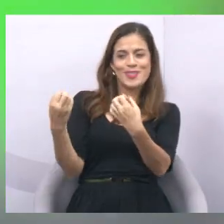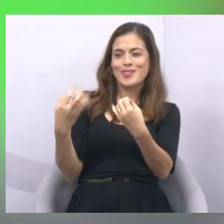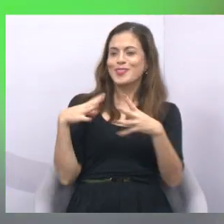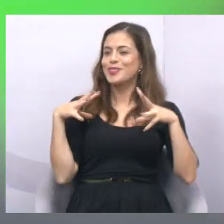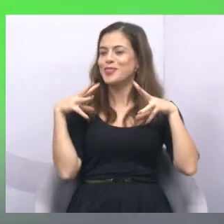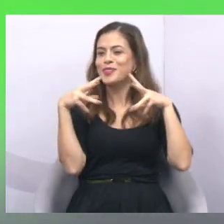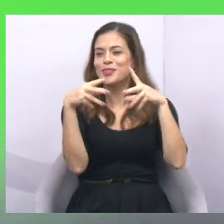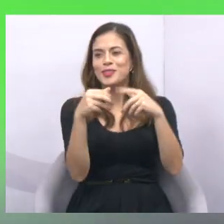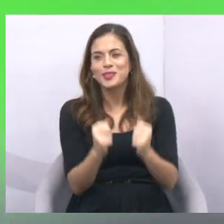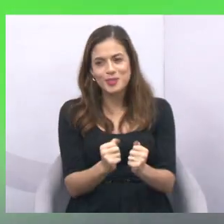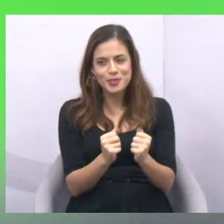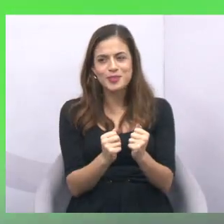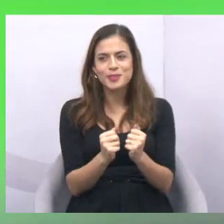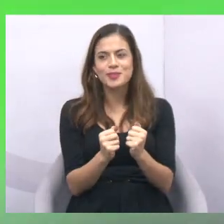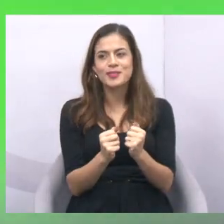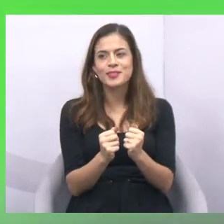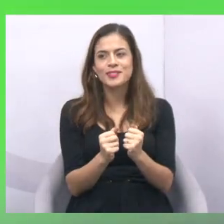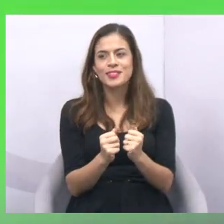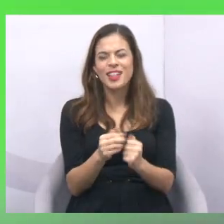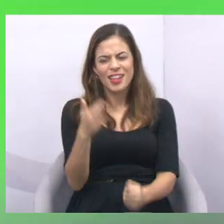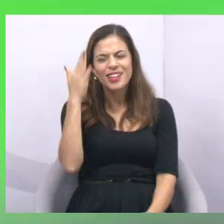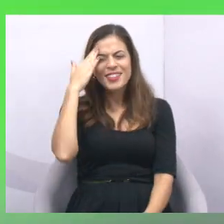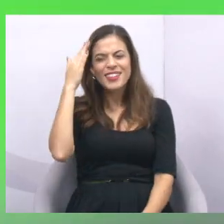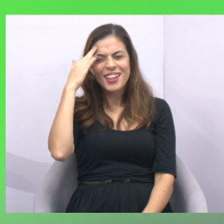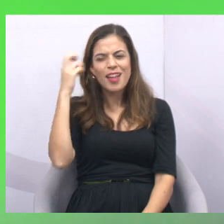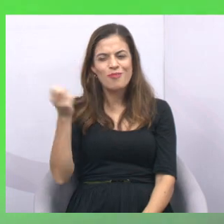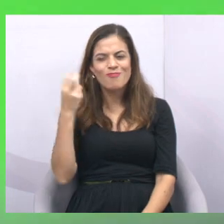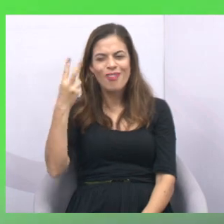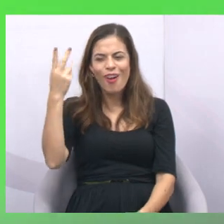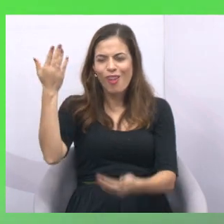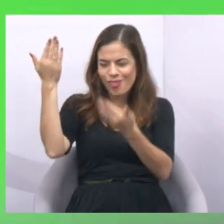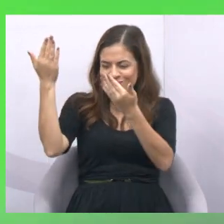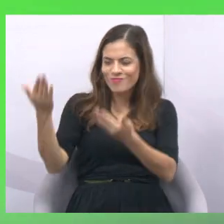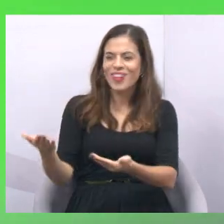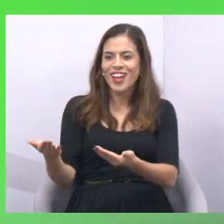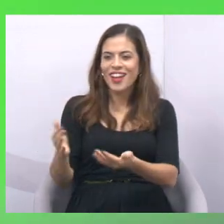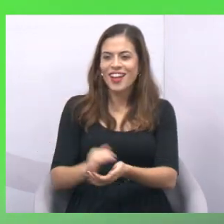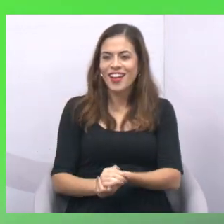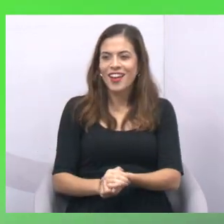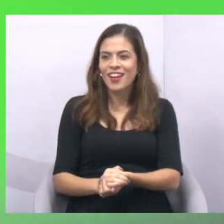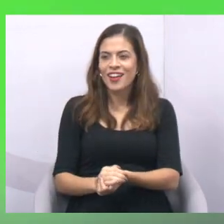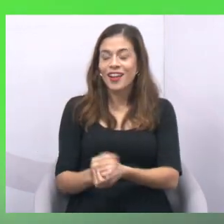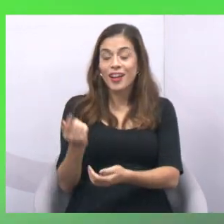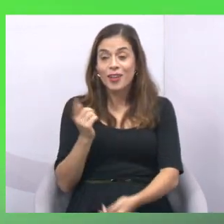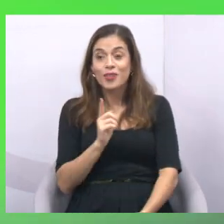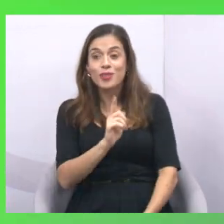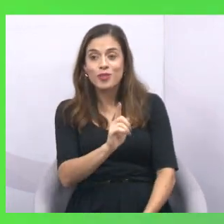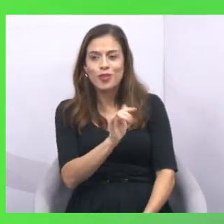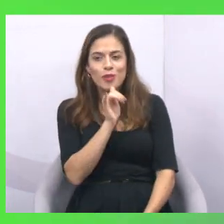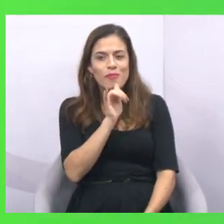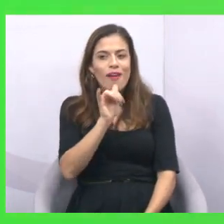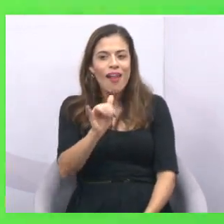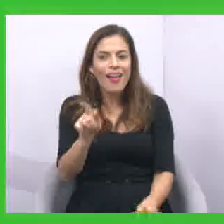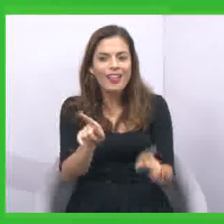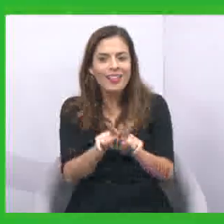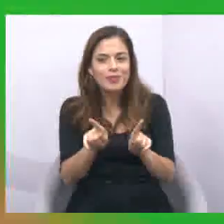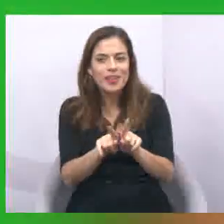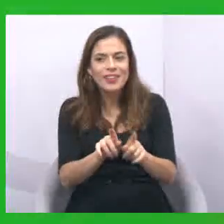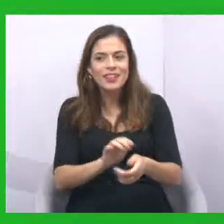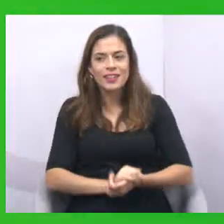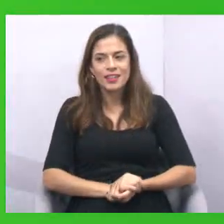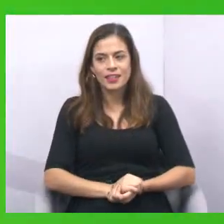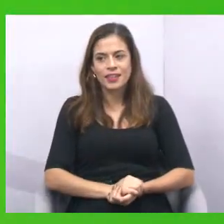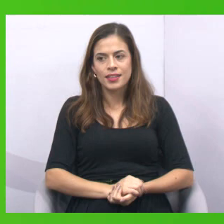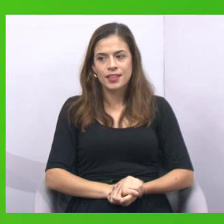tudo, como você... Cara, você sabe o valor que você tem para mim? Olha quem eu trouxe para te dar uma palavrinha também.